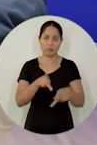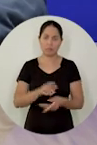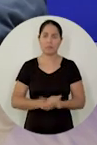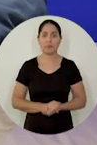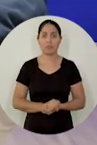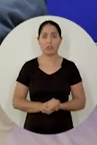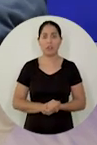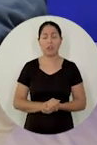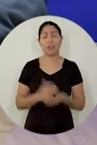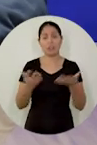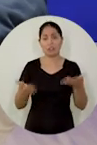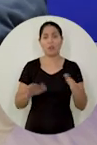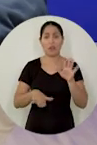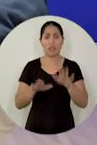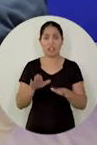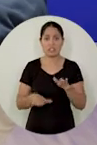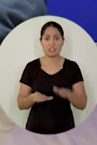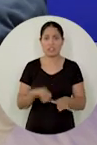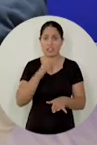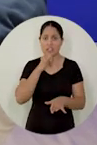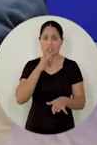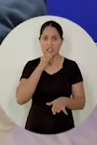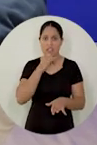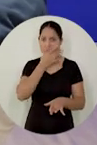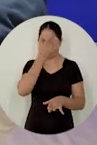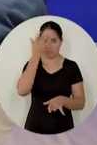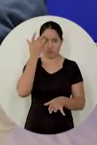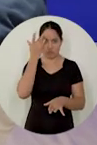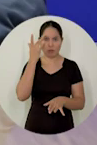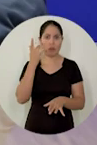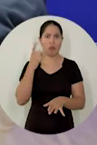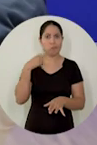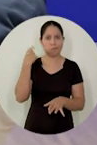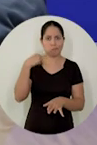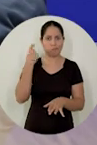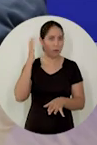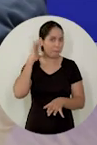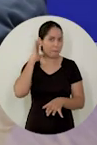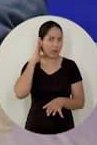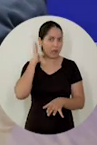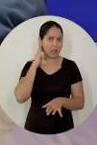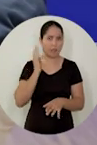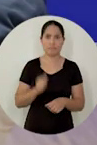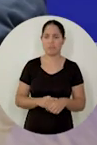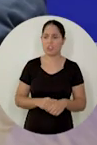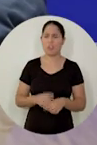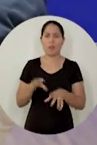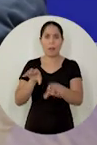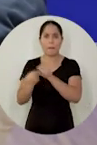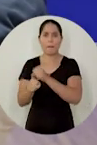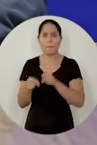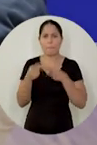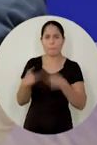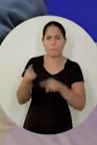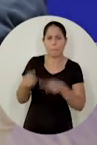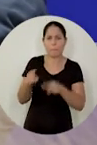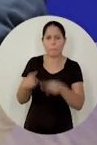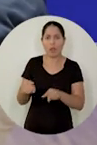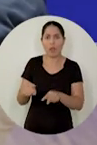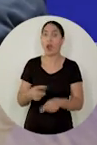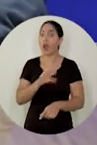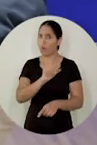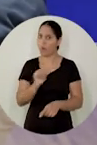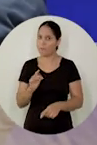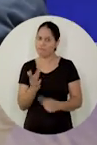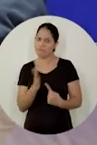povo. Sempre que há algum caso de ameaça de morte de algum advogado paraense, a OAB sempre atua de forma imediata